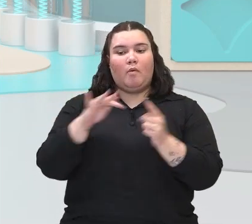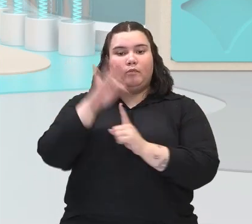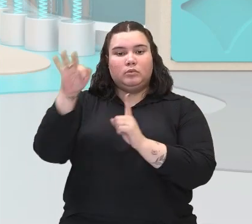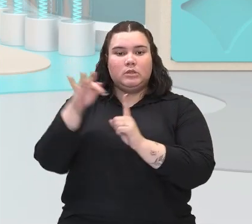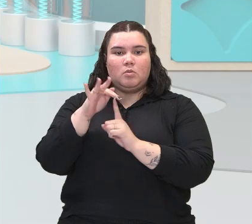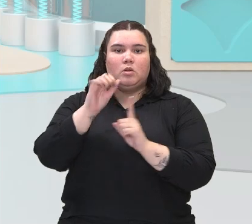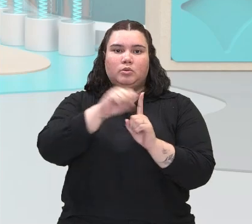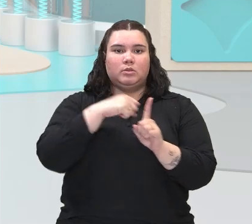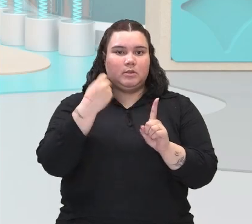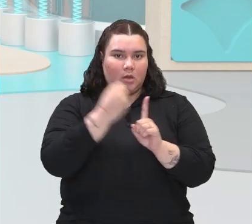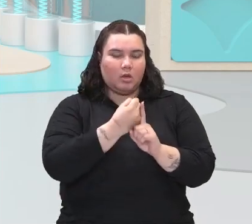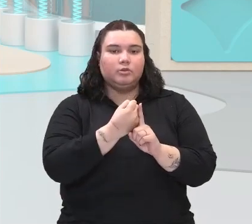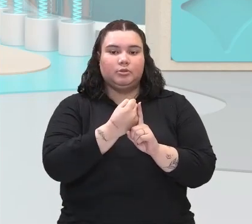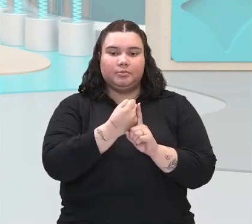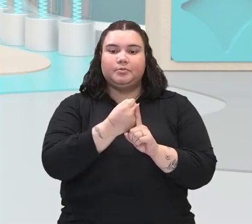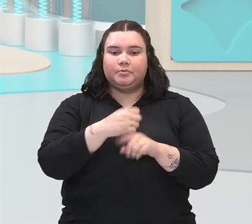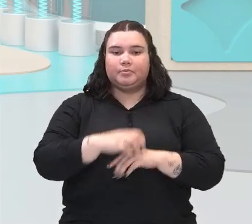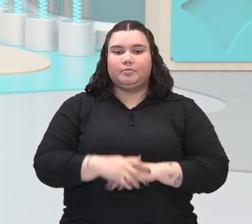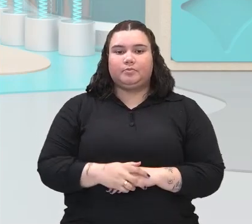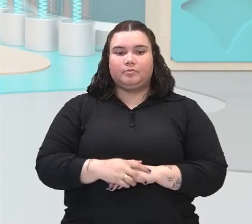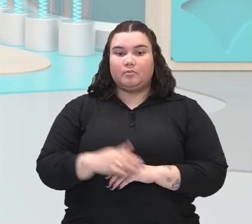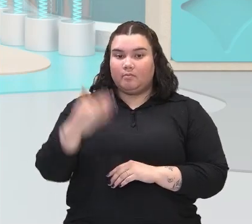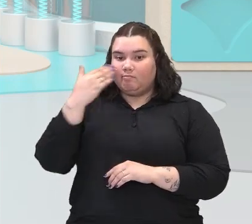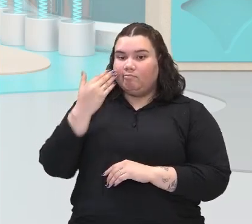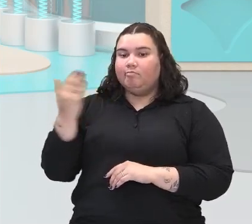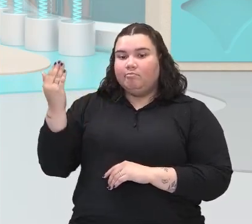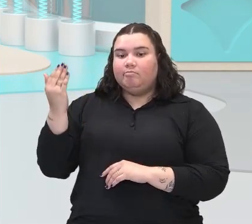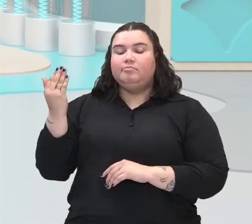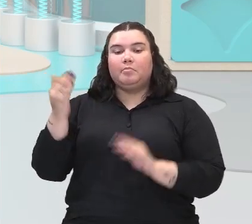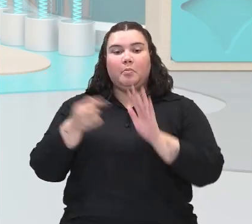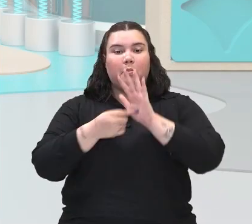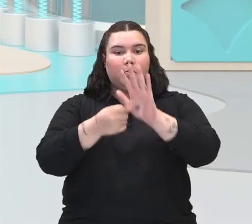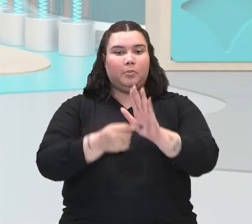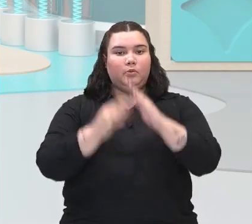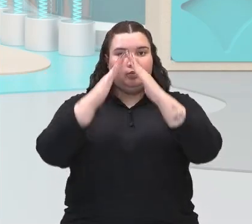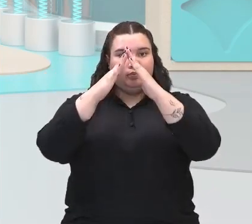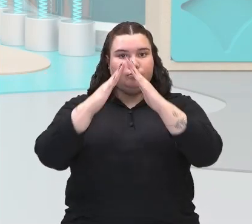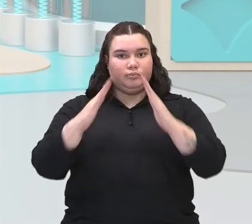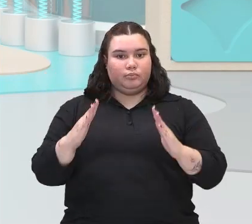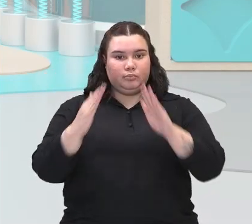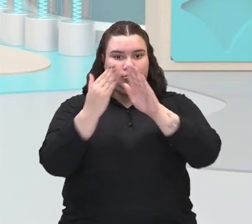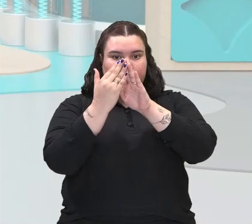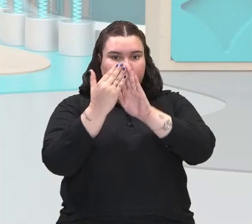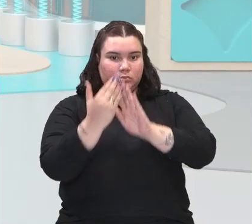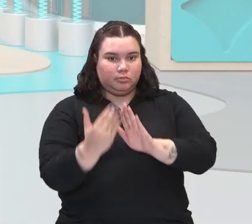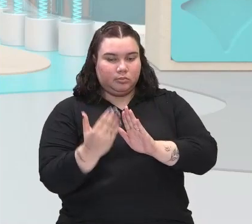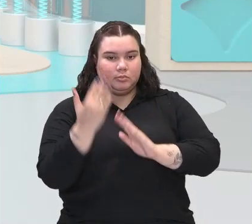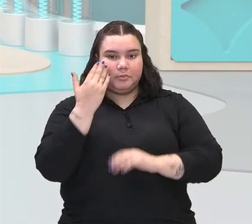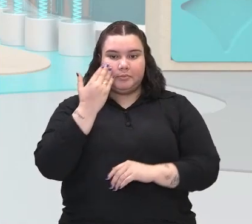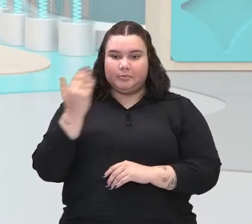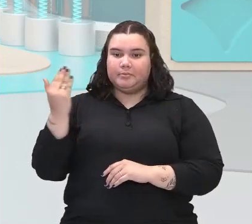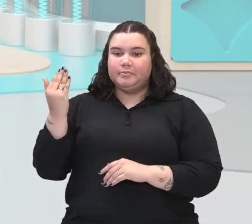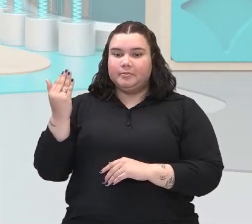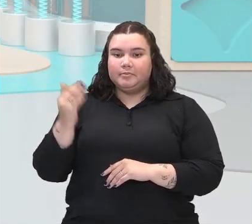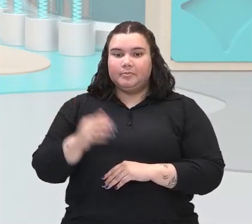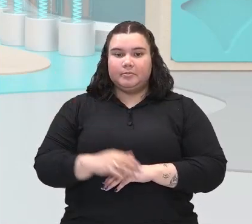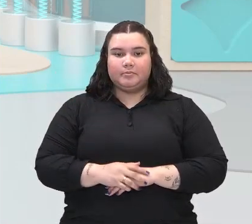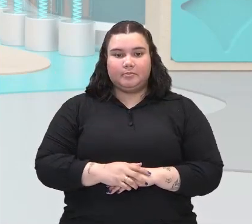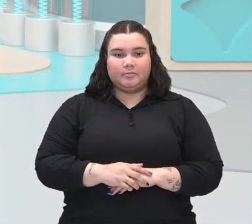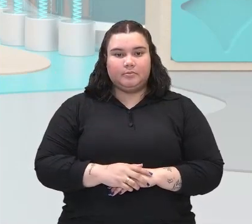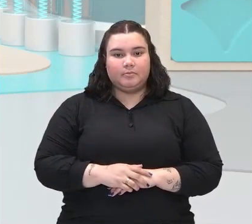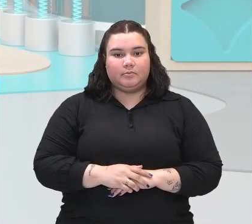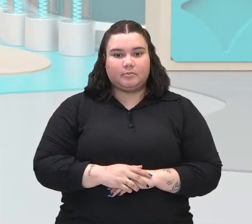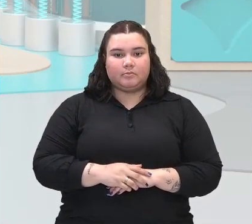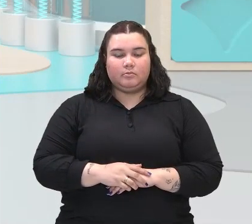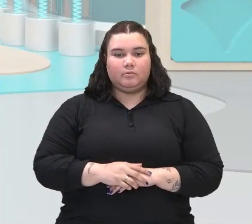sociedade mais uma vez a gente tá vendo aqui as pirâmides ó a base delas que seria a base